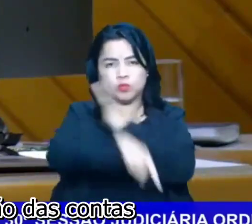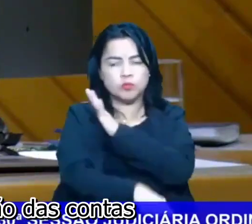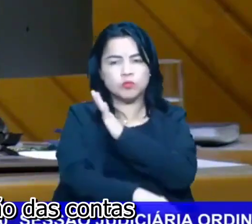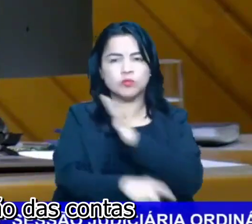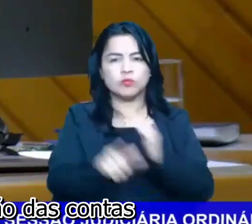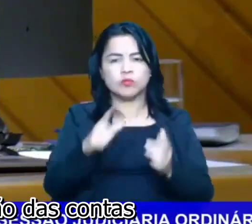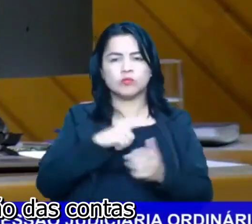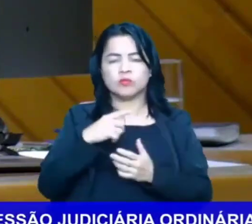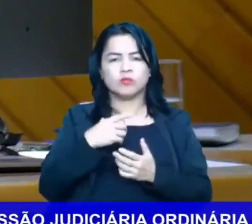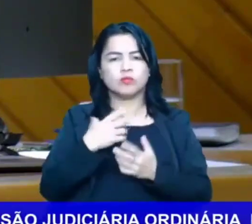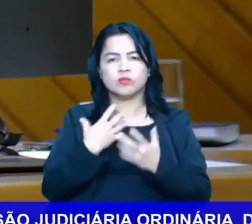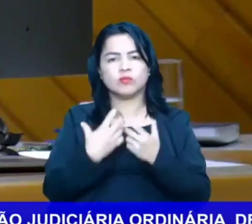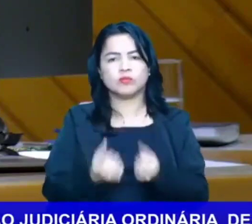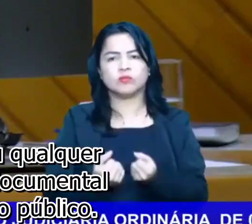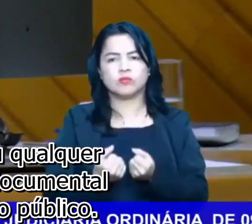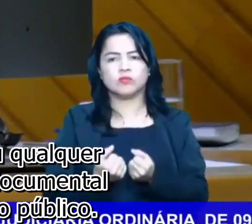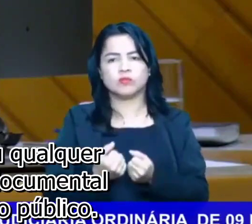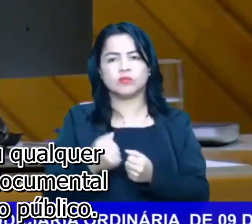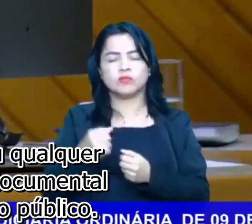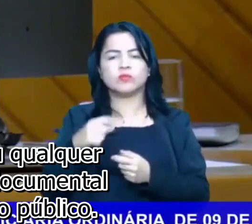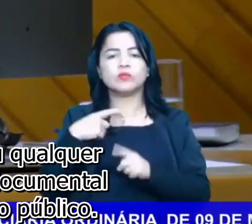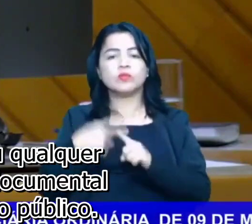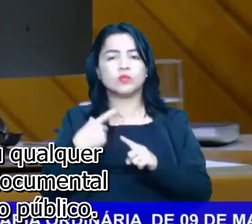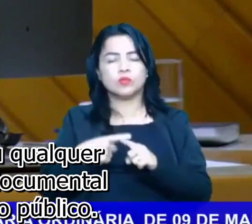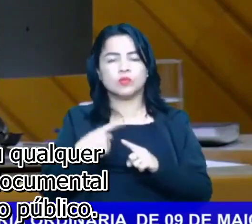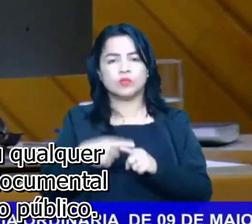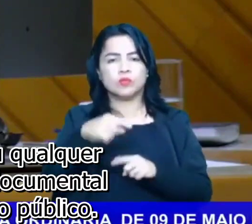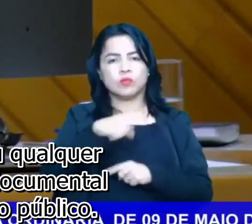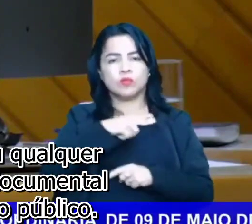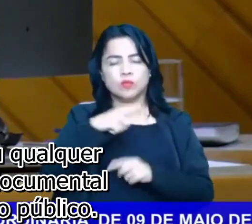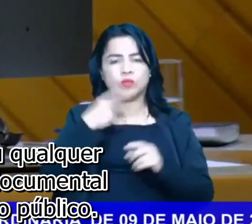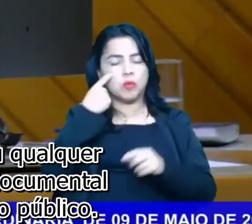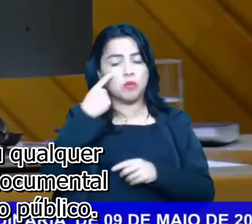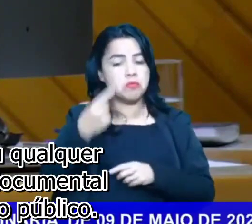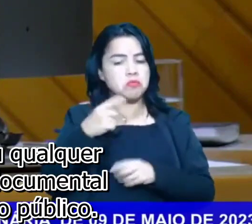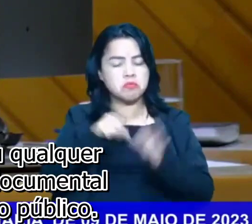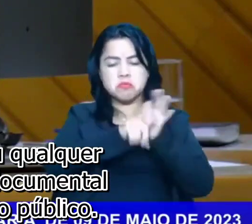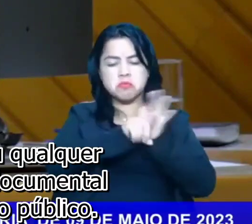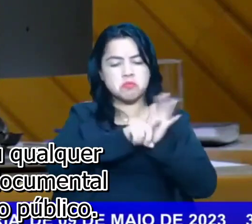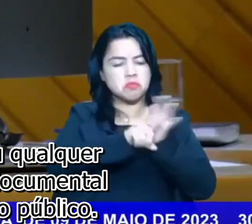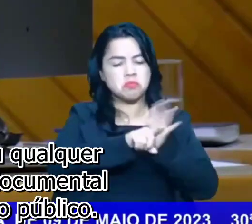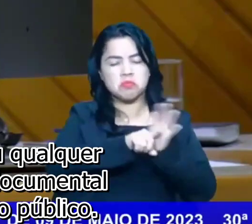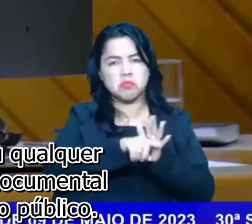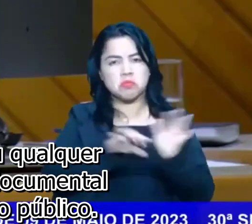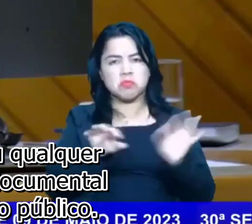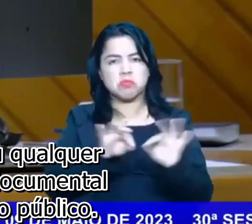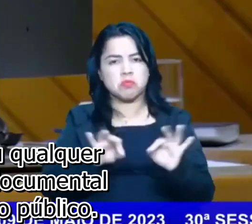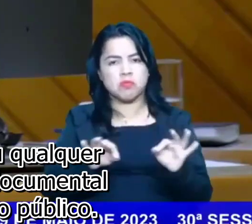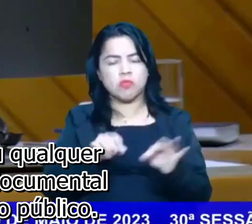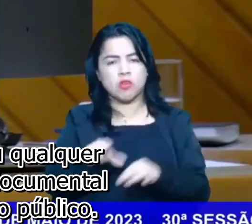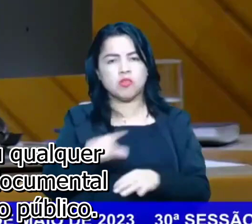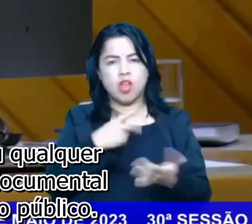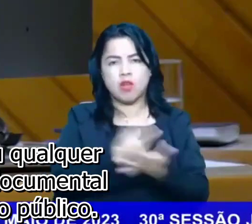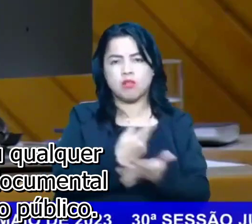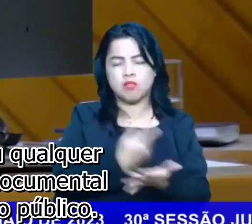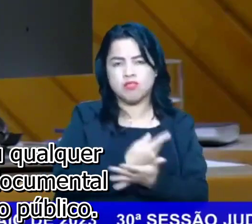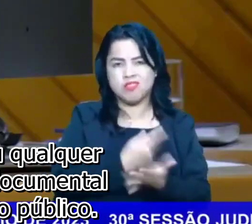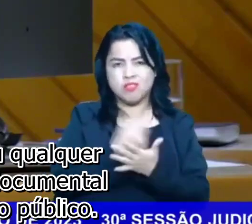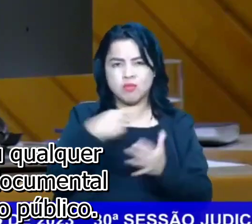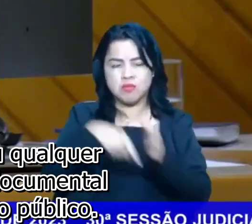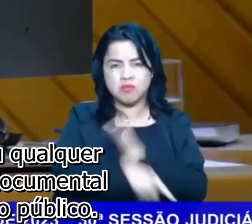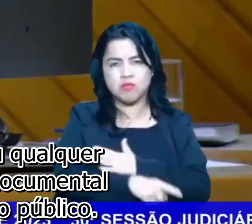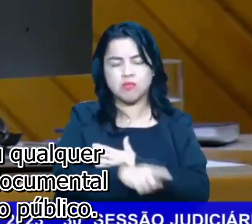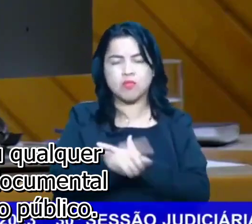ensejar a desaprovação das contas, na medida em que, na espécie, não se verificou qualquer indício ou evidência de fraude,